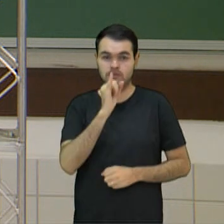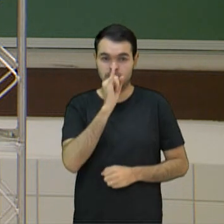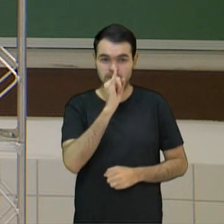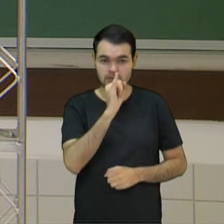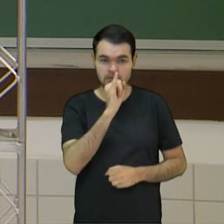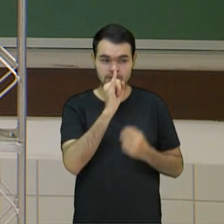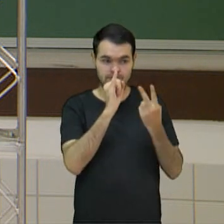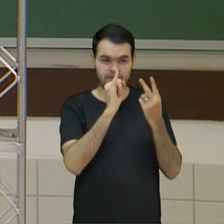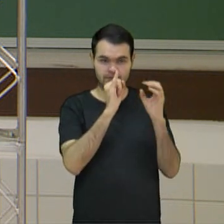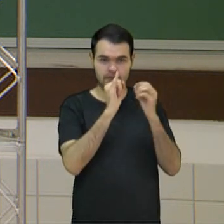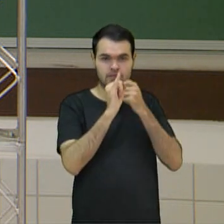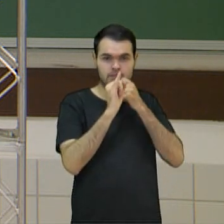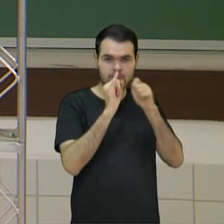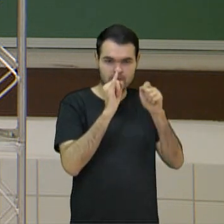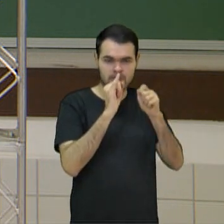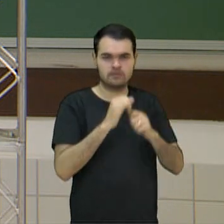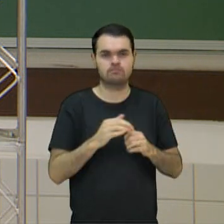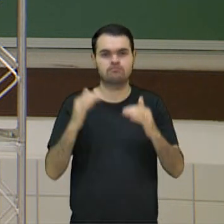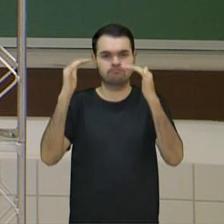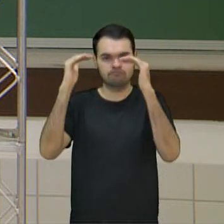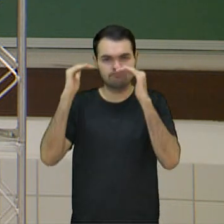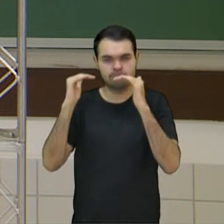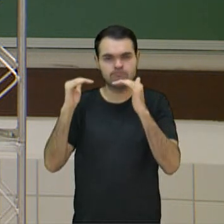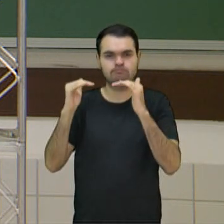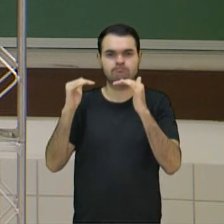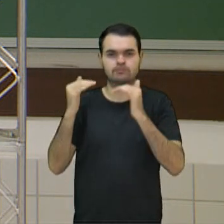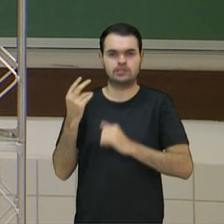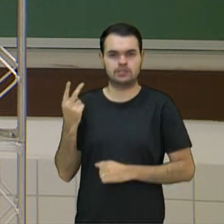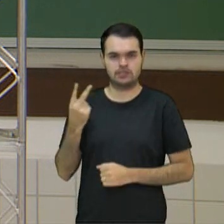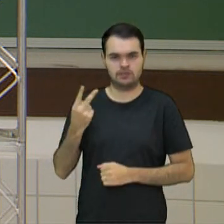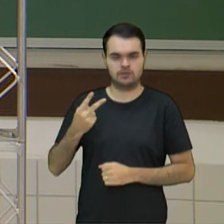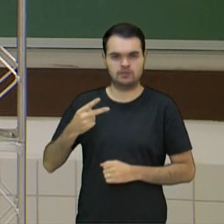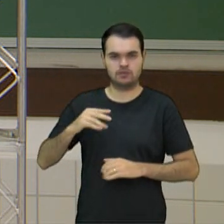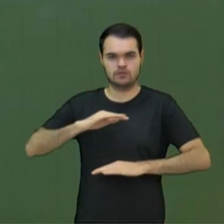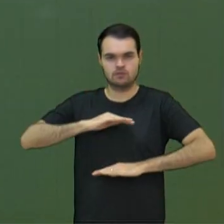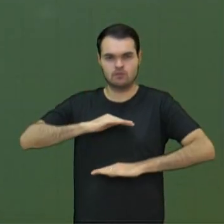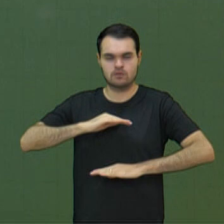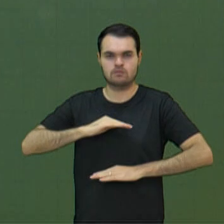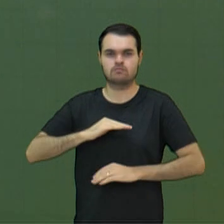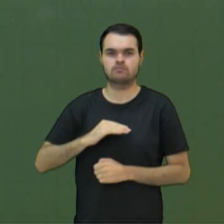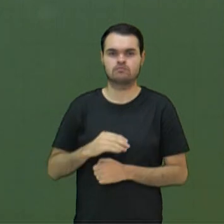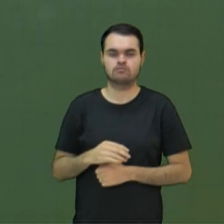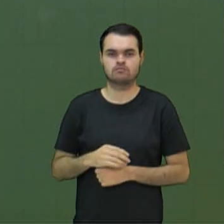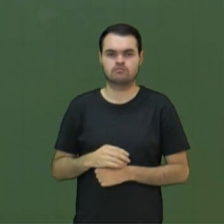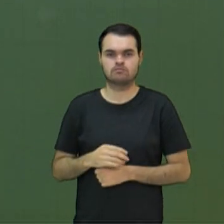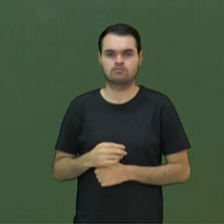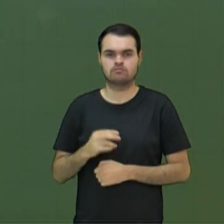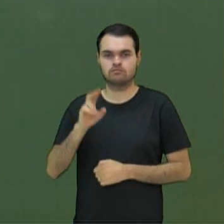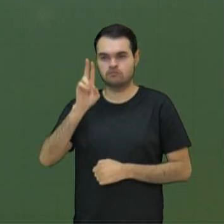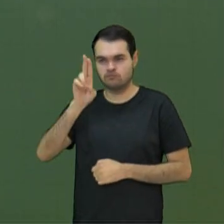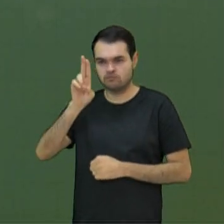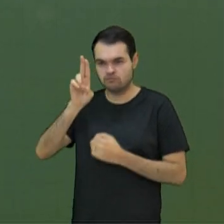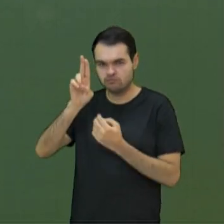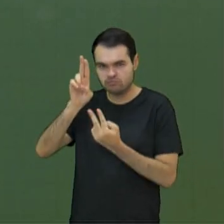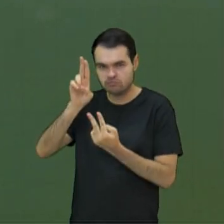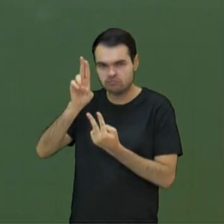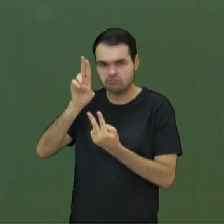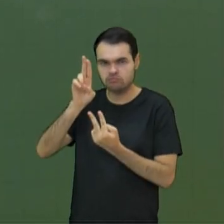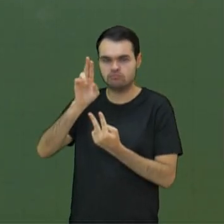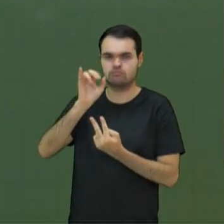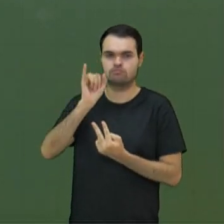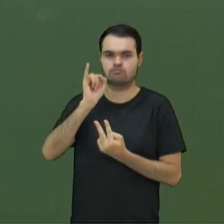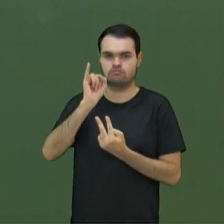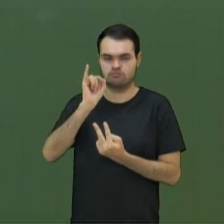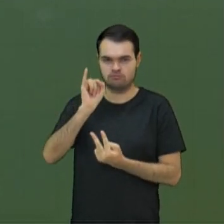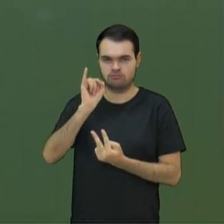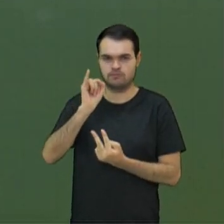amperes, e depois, numa segunda situação, eu pus aqui, ó, U2 e 2. Está pedindo para